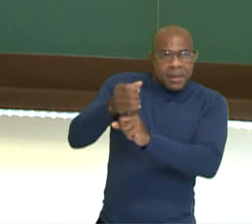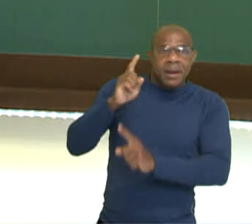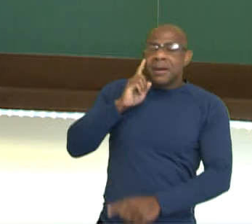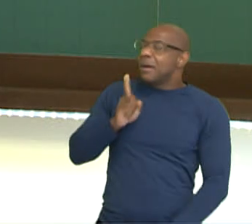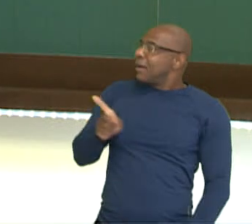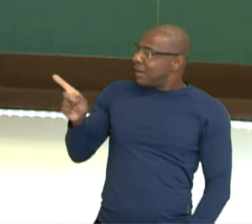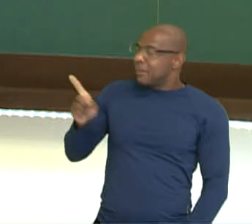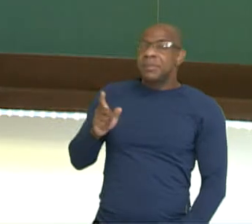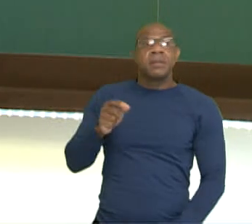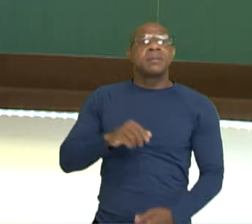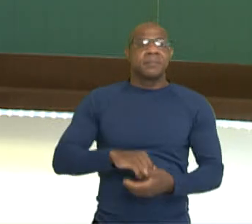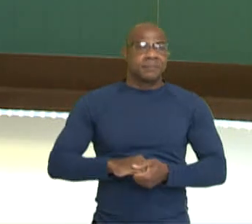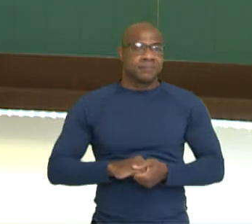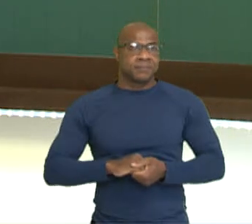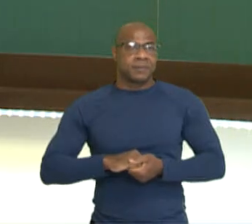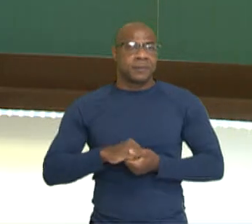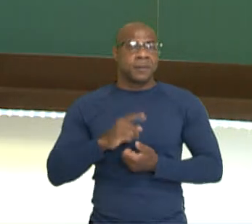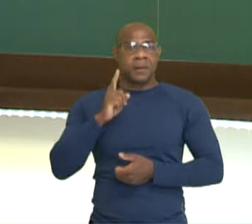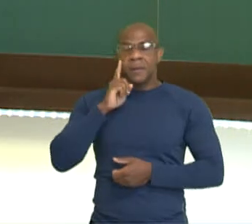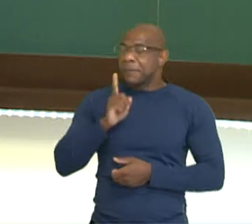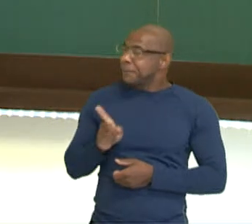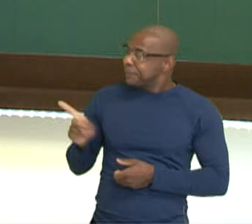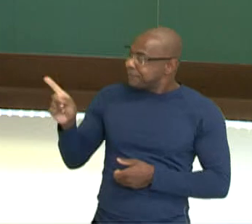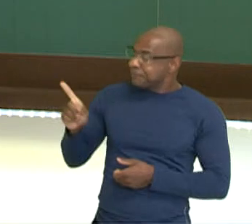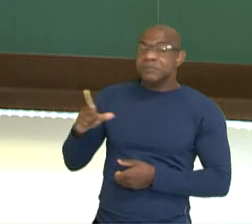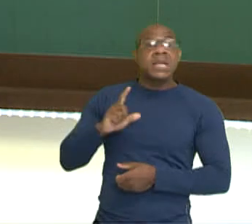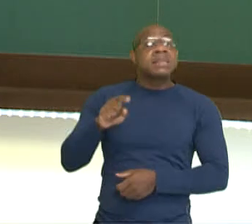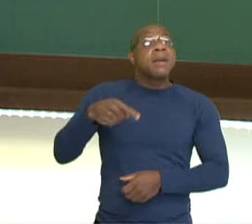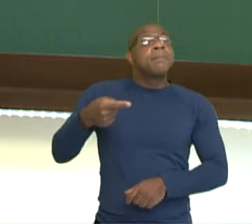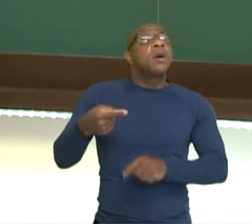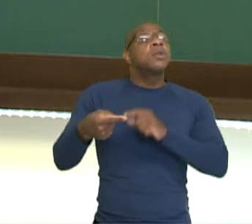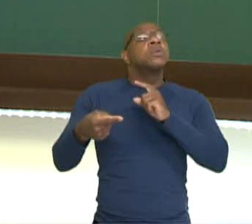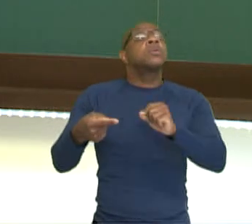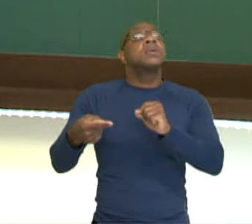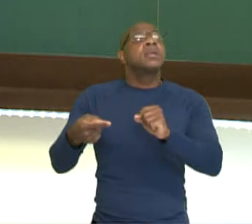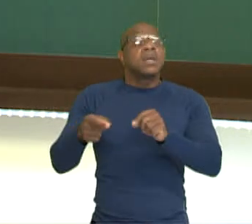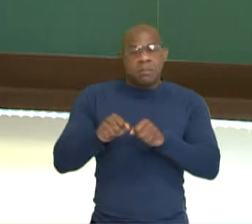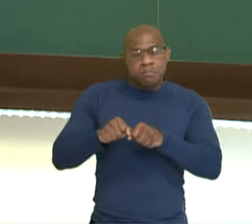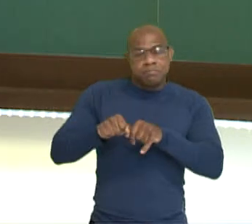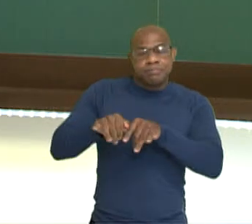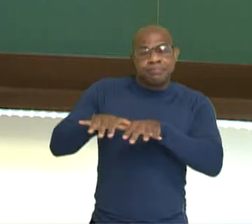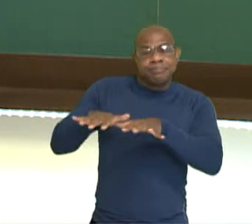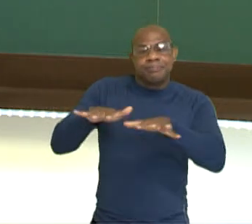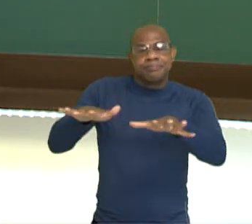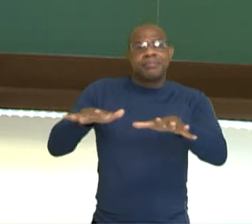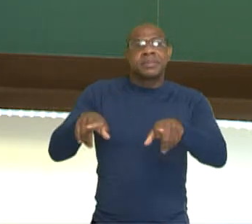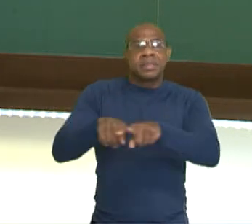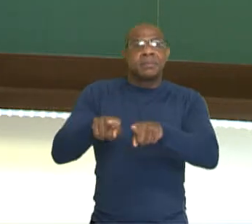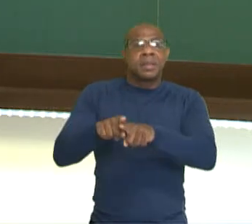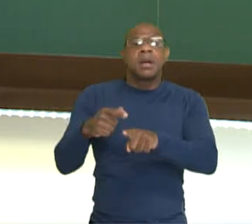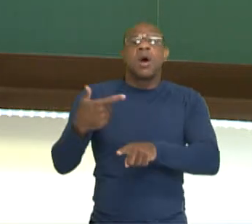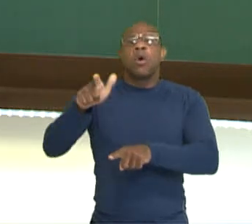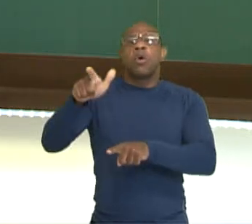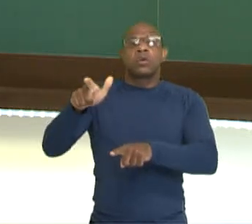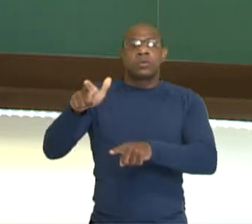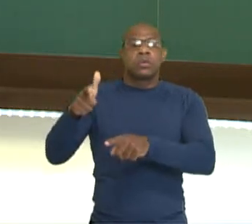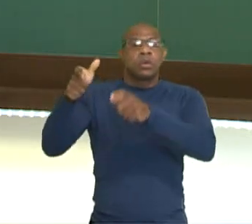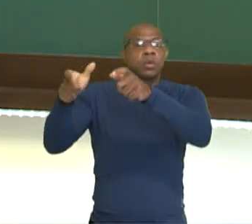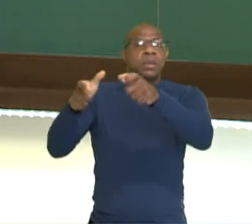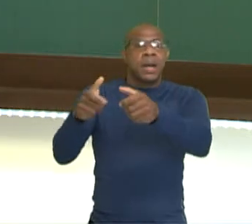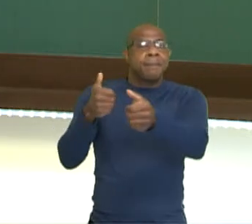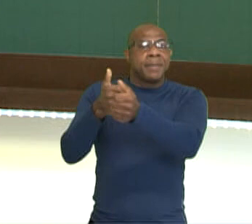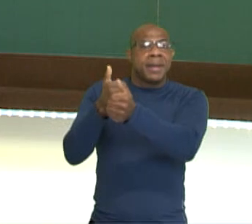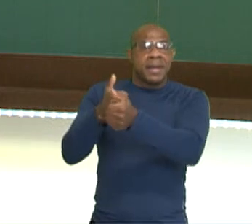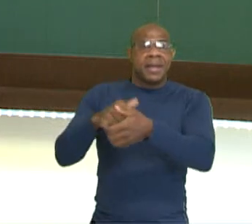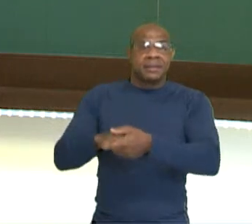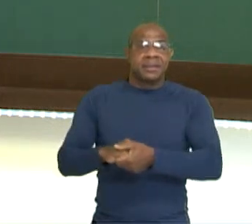chamada União na Ilha da Grã-Bretanha, e que depois também expandiu esse domínio para áreas próximas,